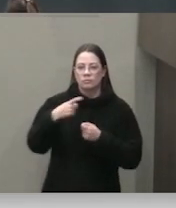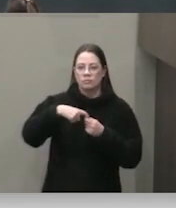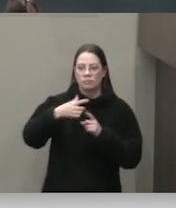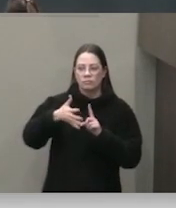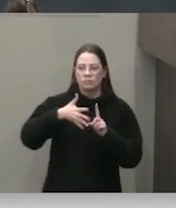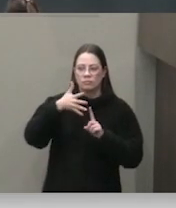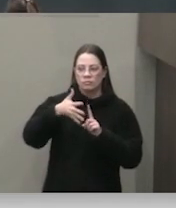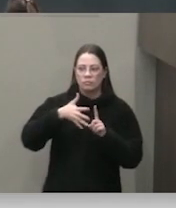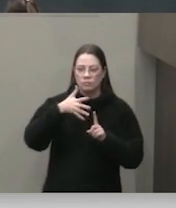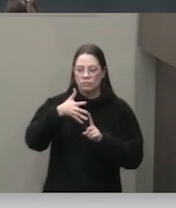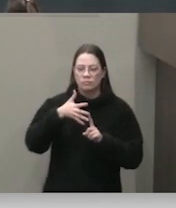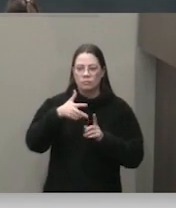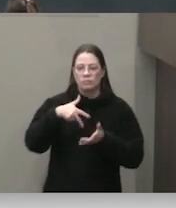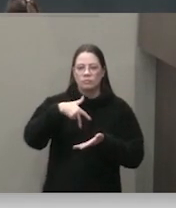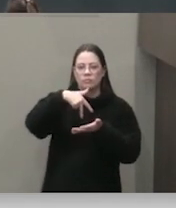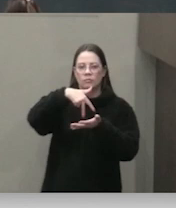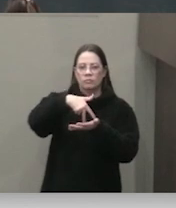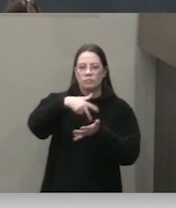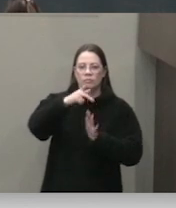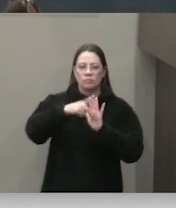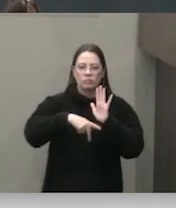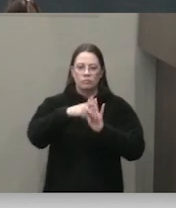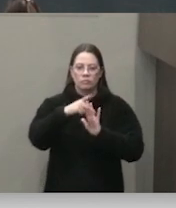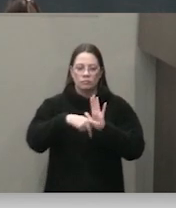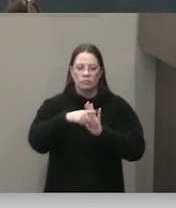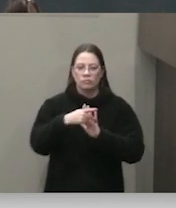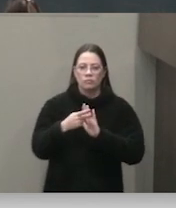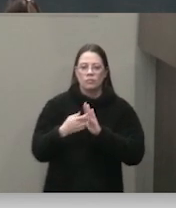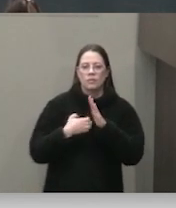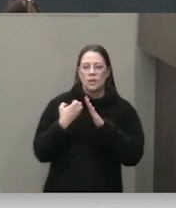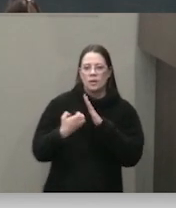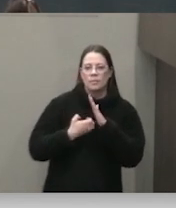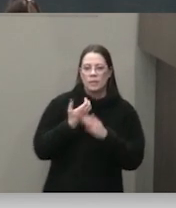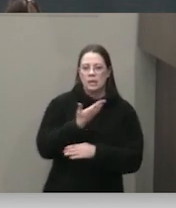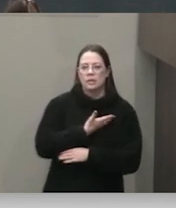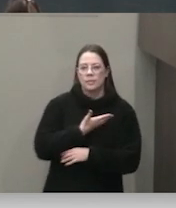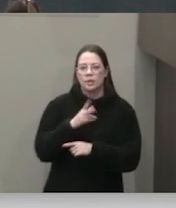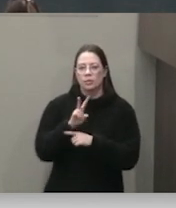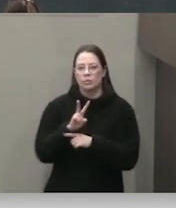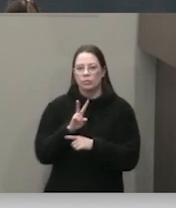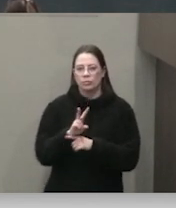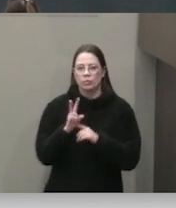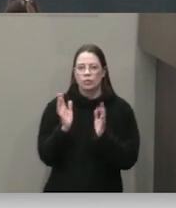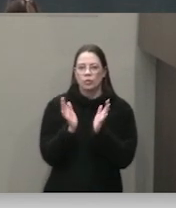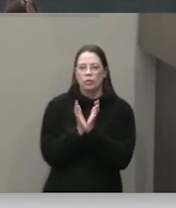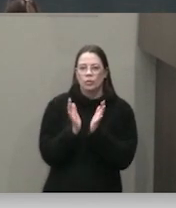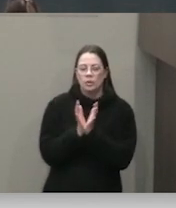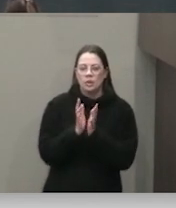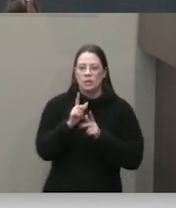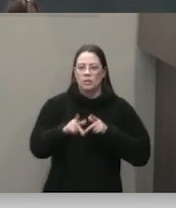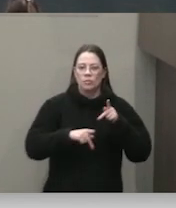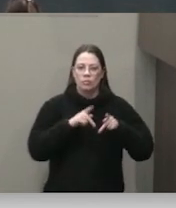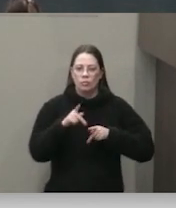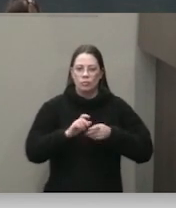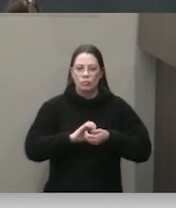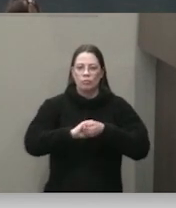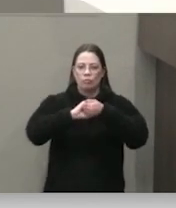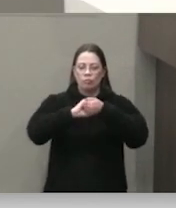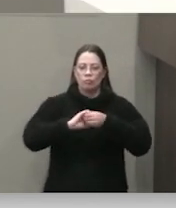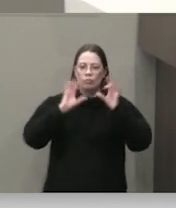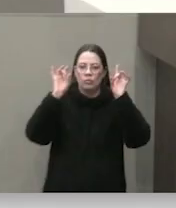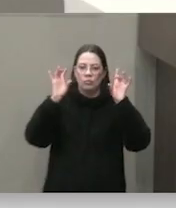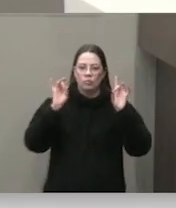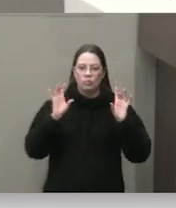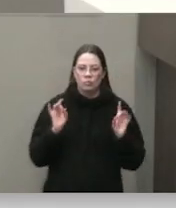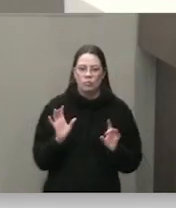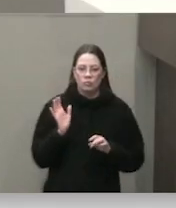essa tribuna para apresentar o nosso projeto Empresa Amiga do Cuidado. Colegas, população, hoje quero também cumprimentar em especial